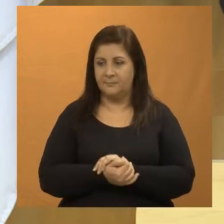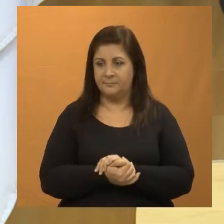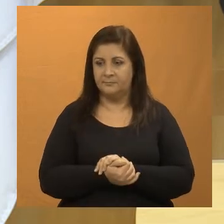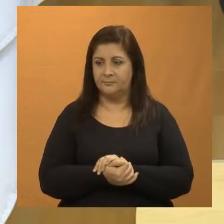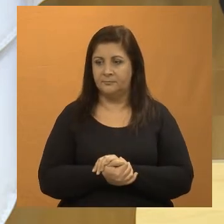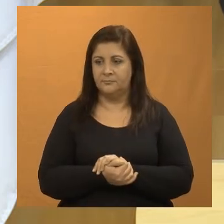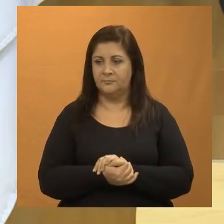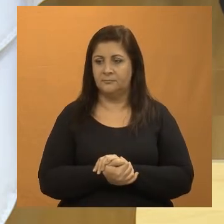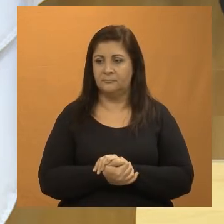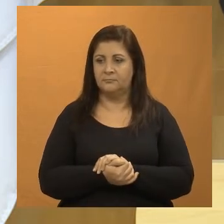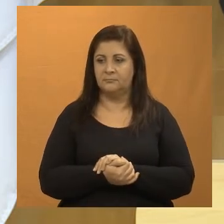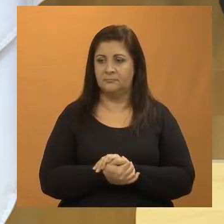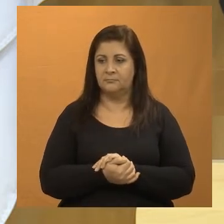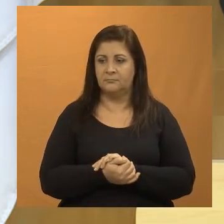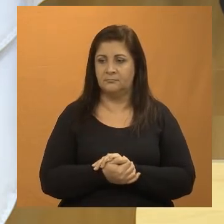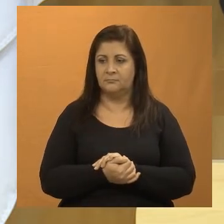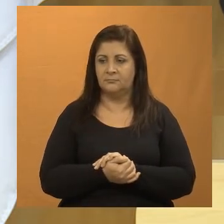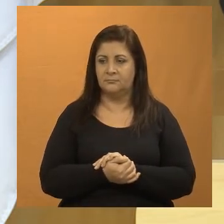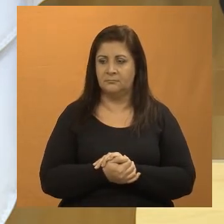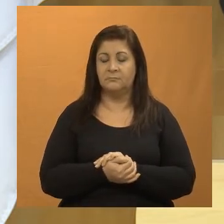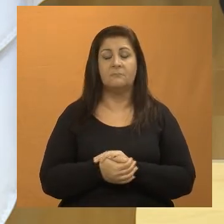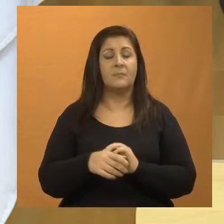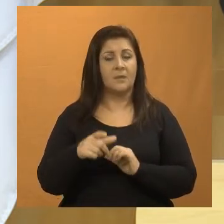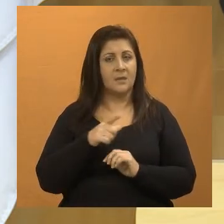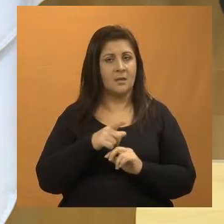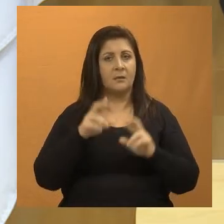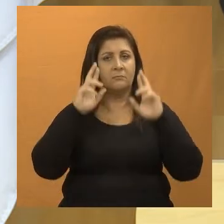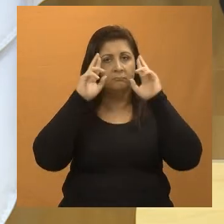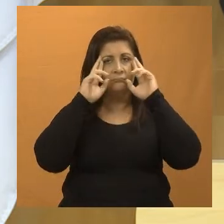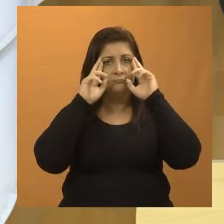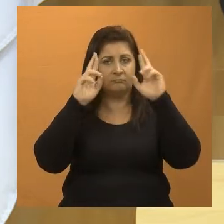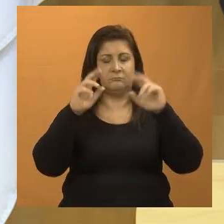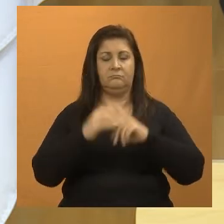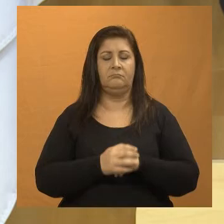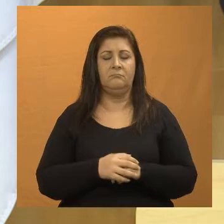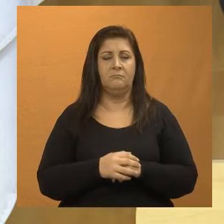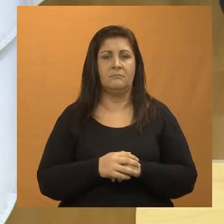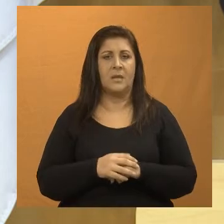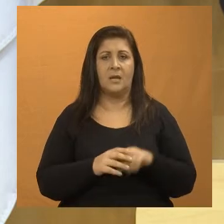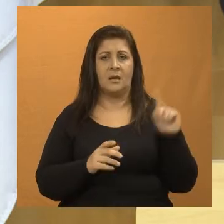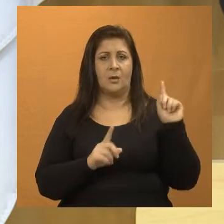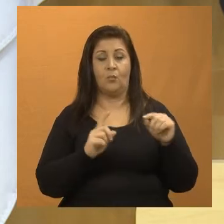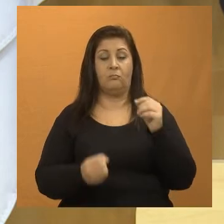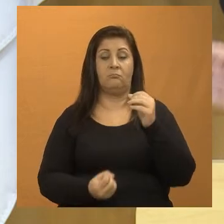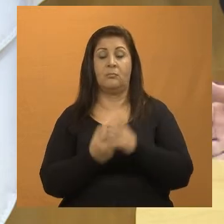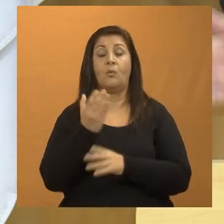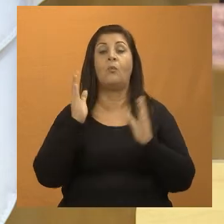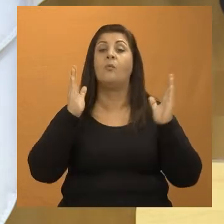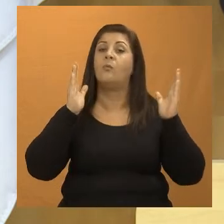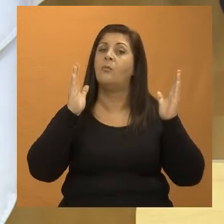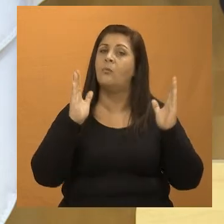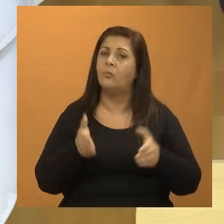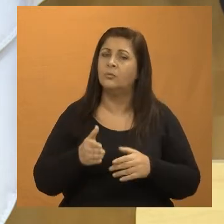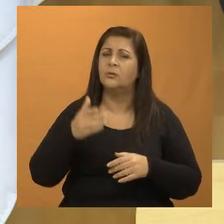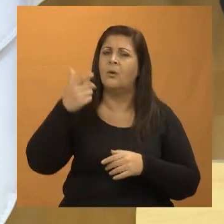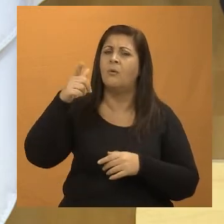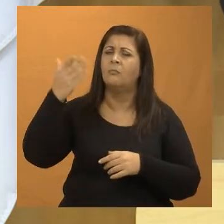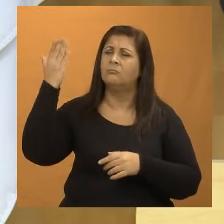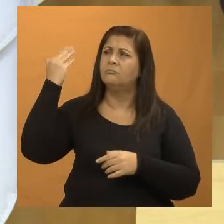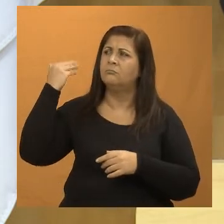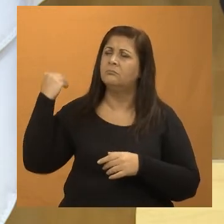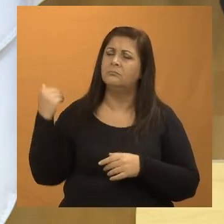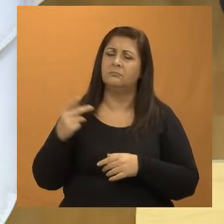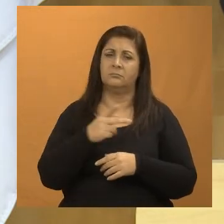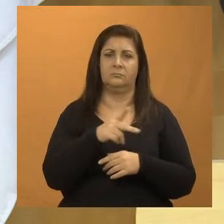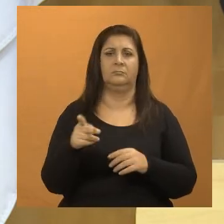ser presidente do JAC. Essa história não foi criada por mim, eu estou hoje. Foi criada por outros presidentes.